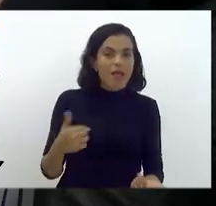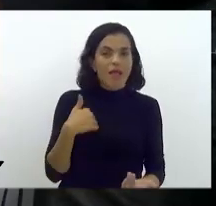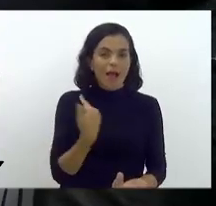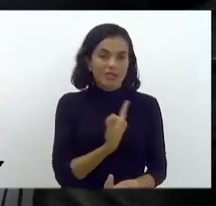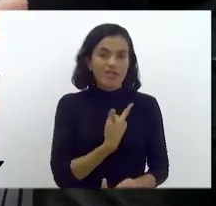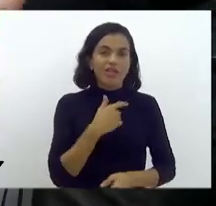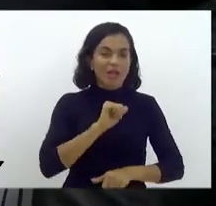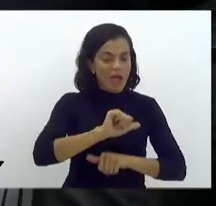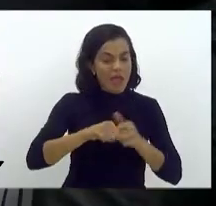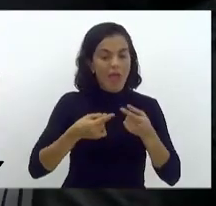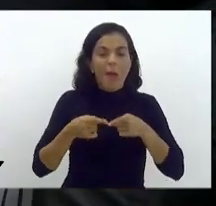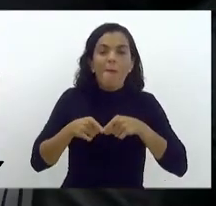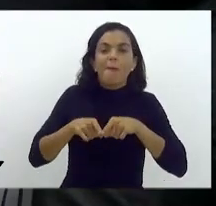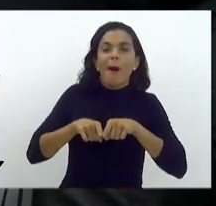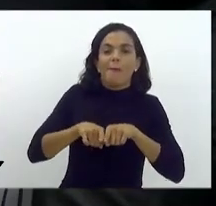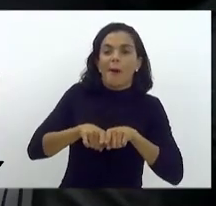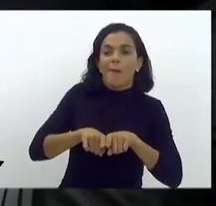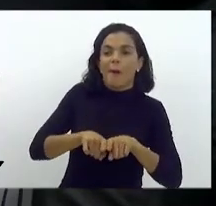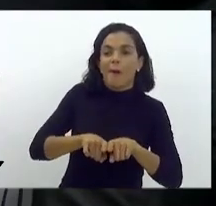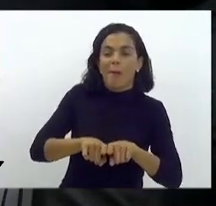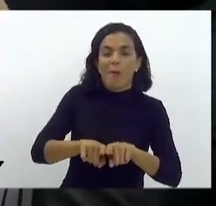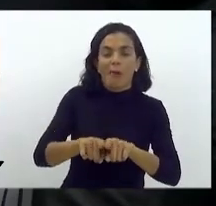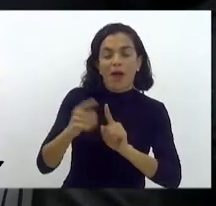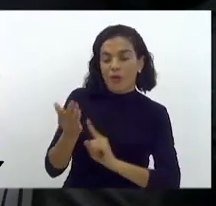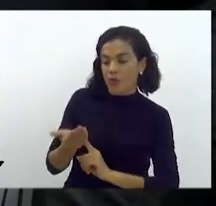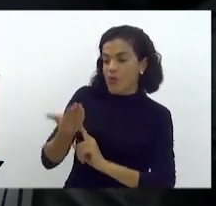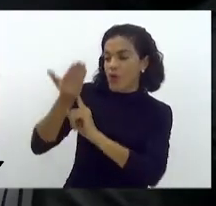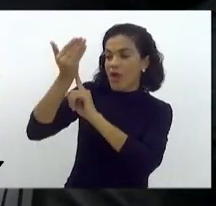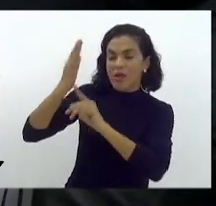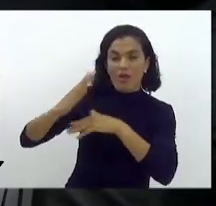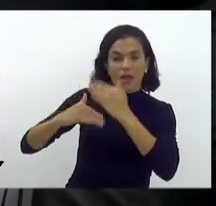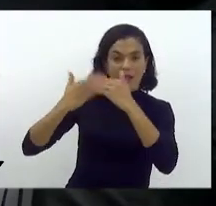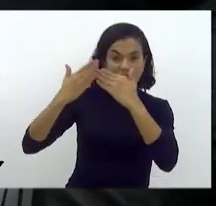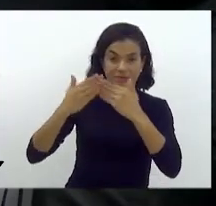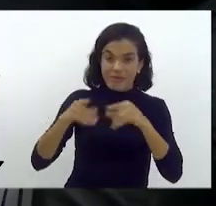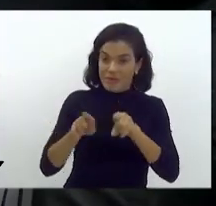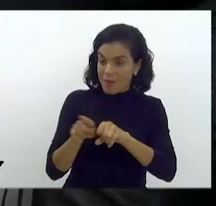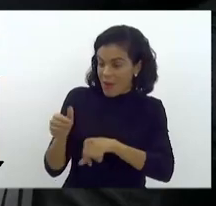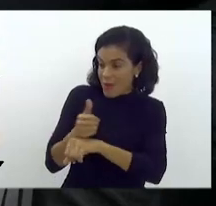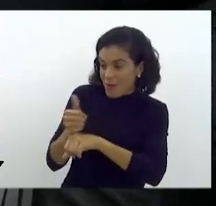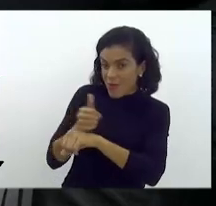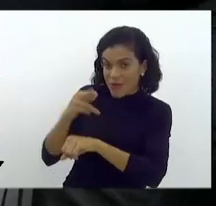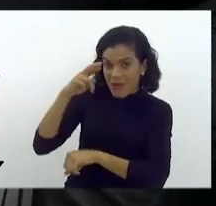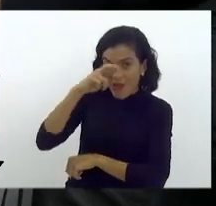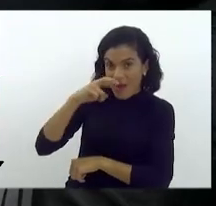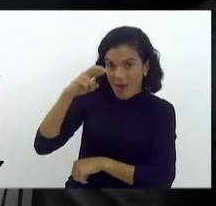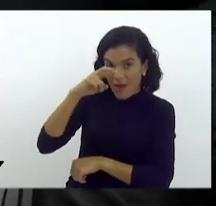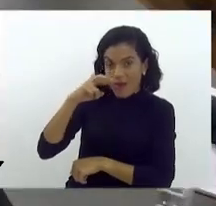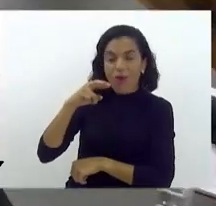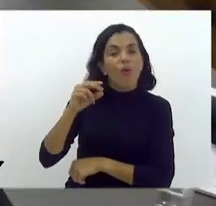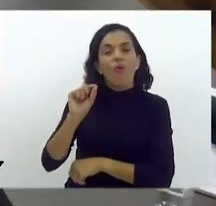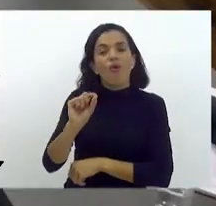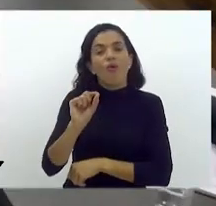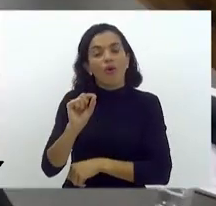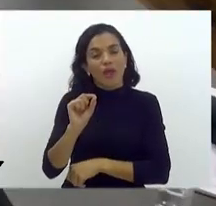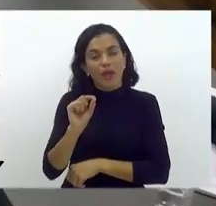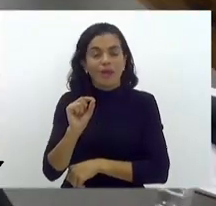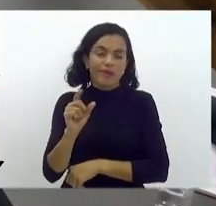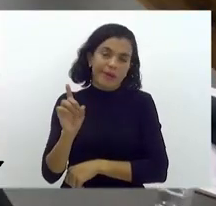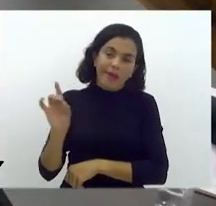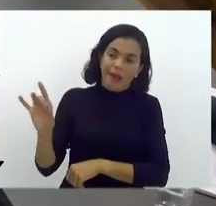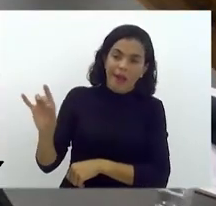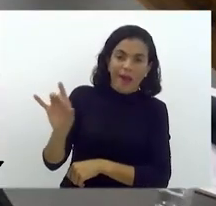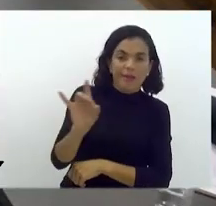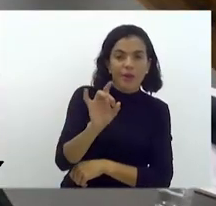é prudente com os avanços tecnológicos e os peritos tratariam de evidentemente